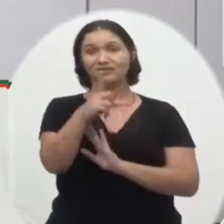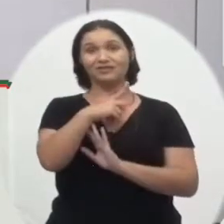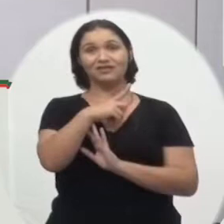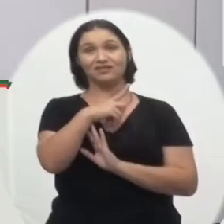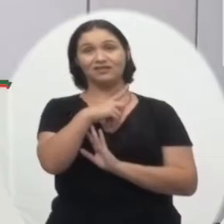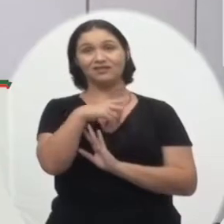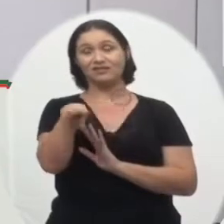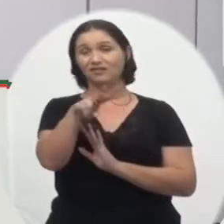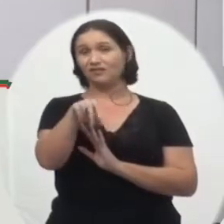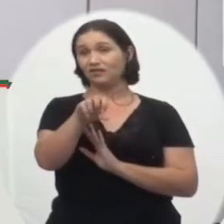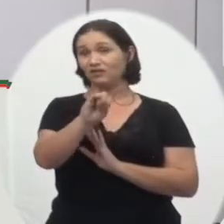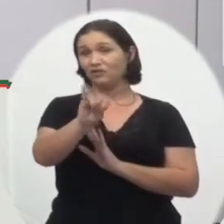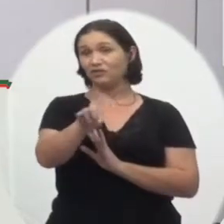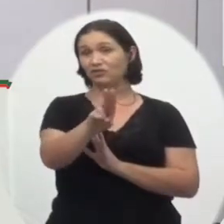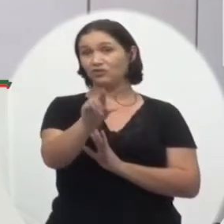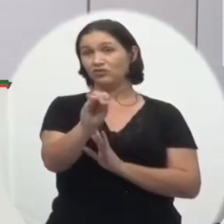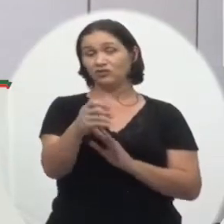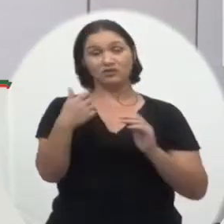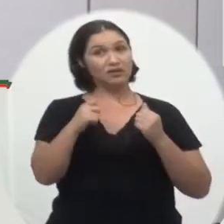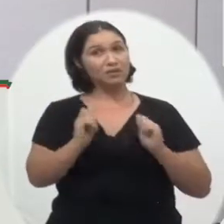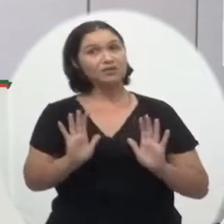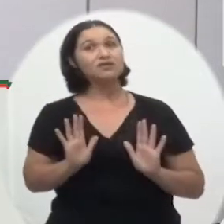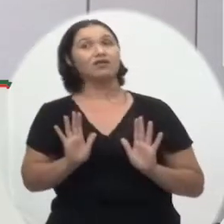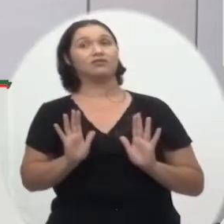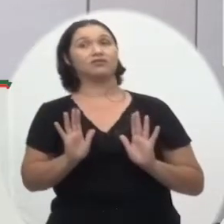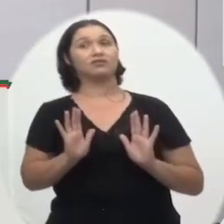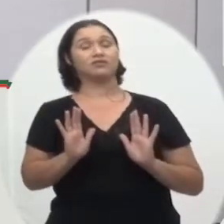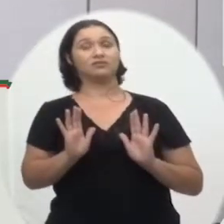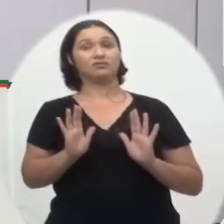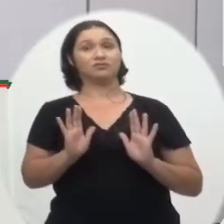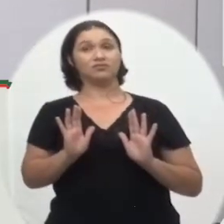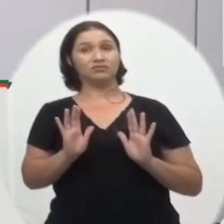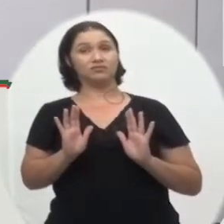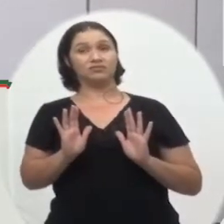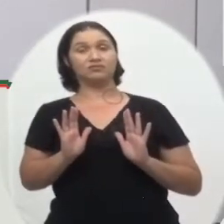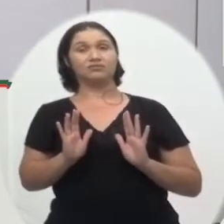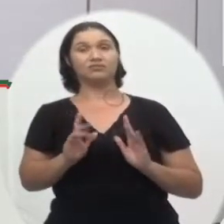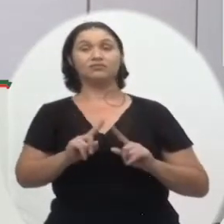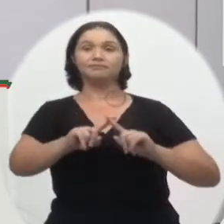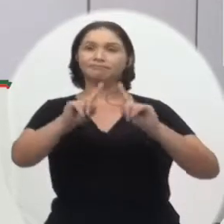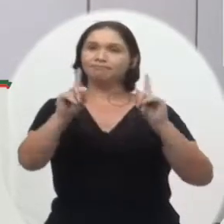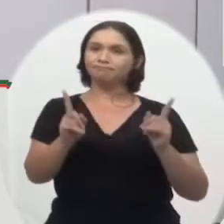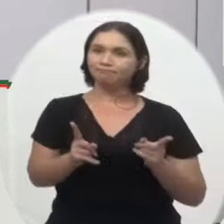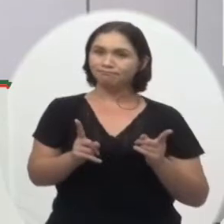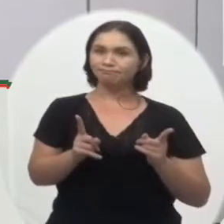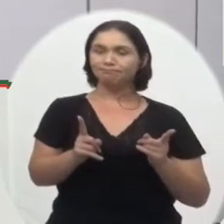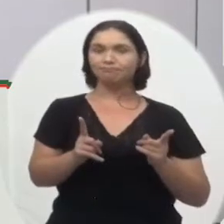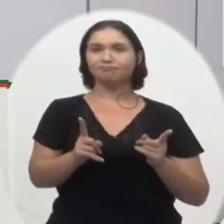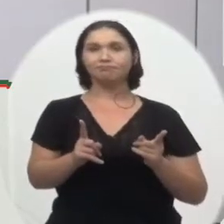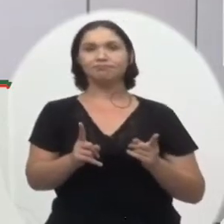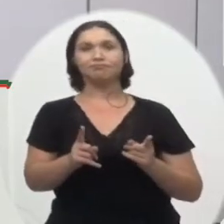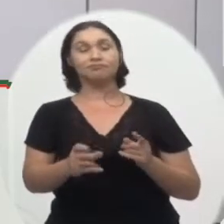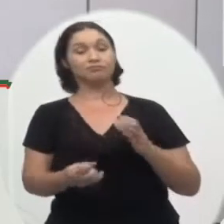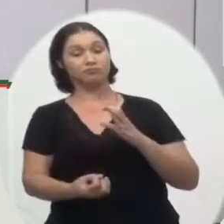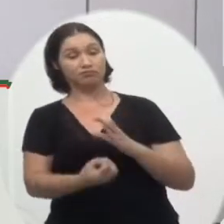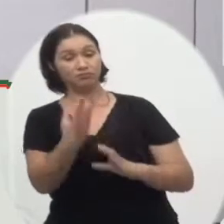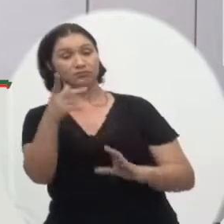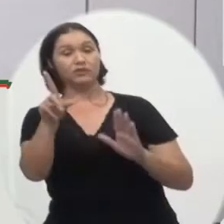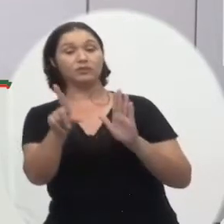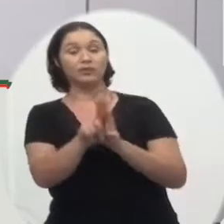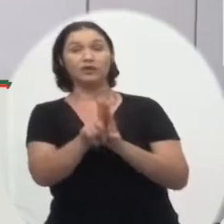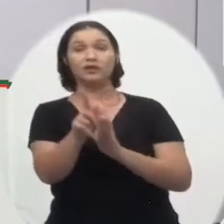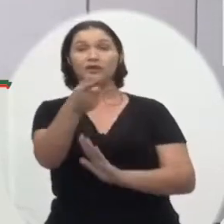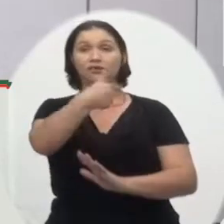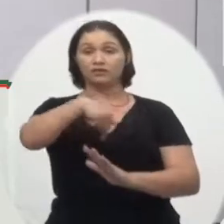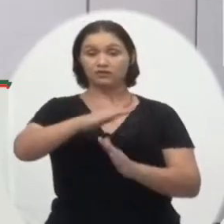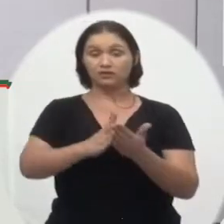Júlio Kaminski? Não precisávamos. Não. Não precisávamos ter uma lei. Mas já que nós criamos uma lei, essa lei foi